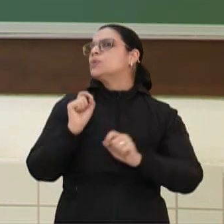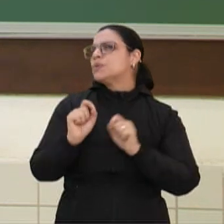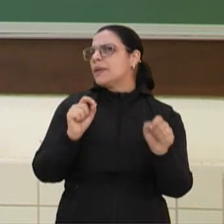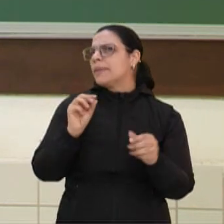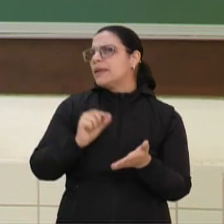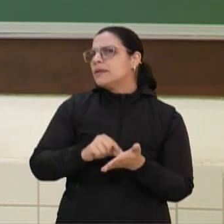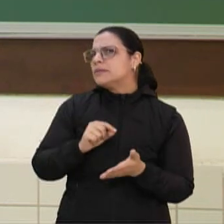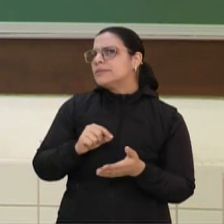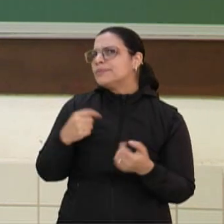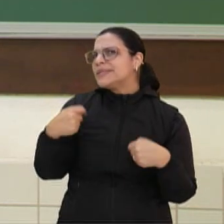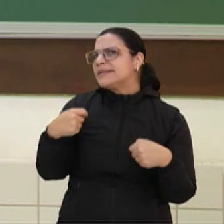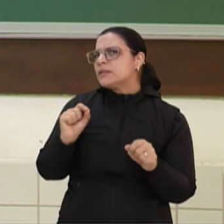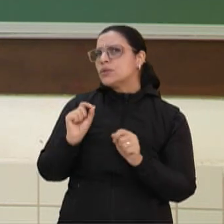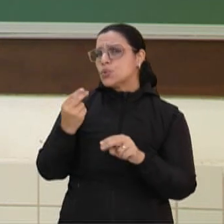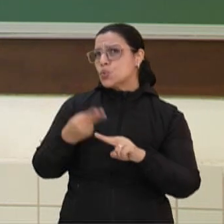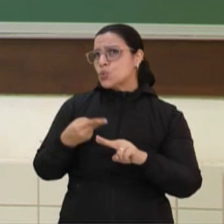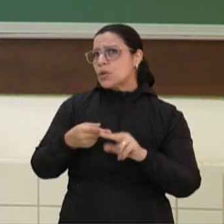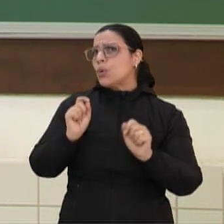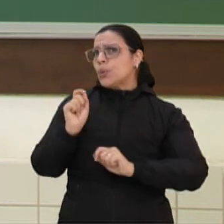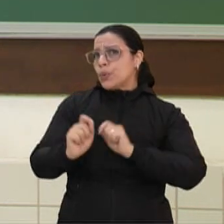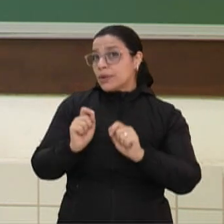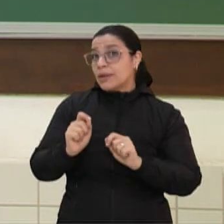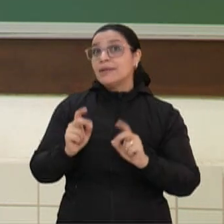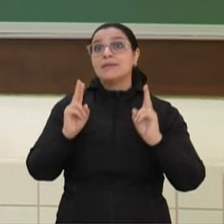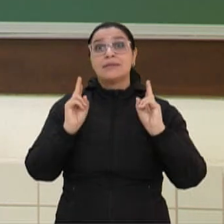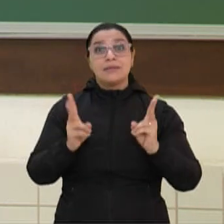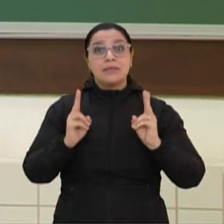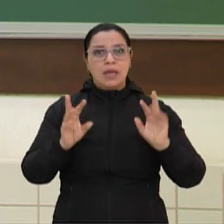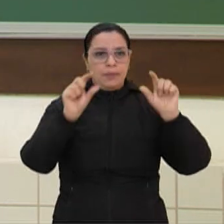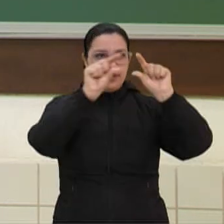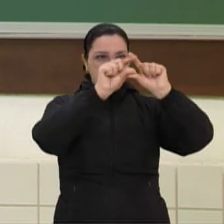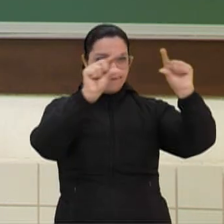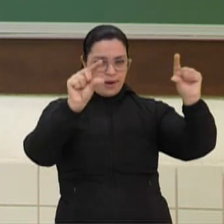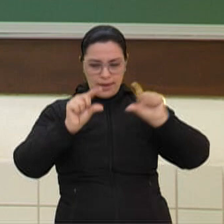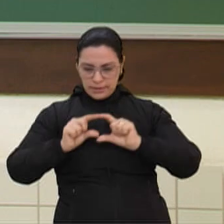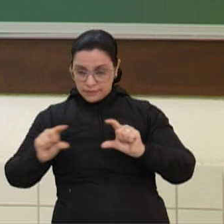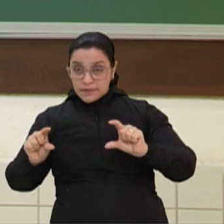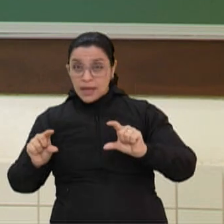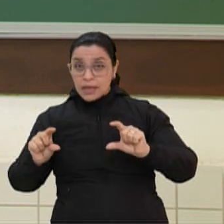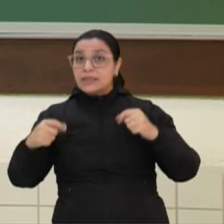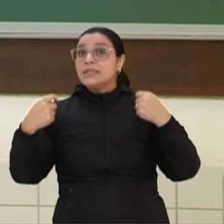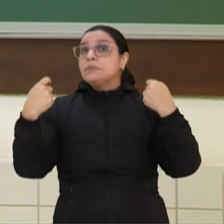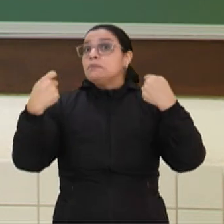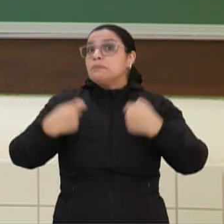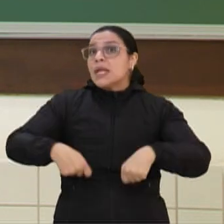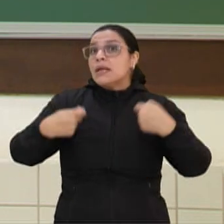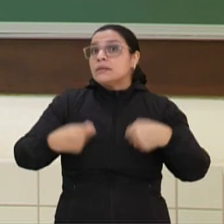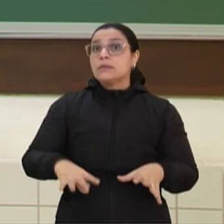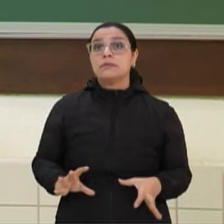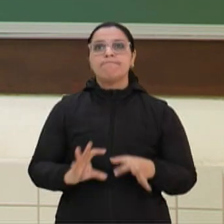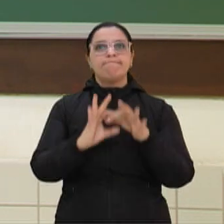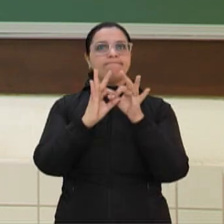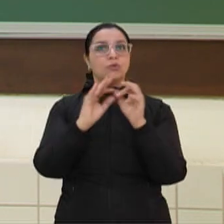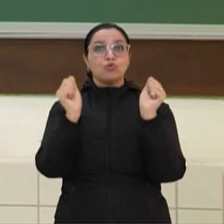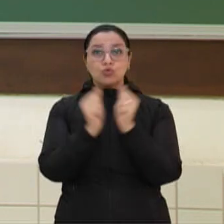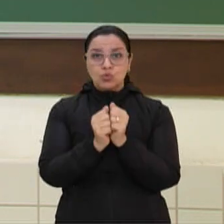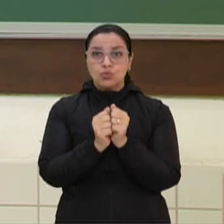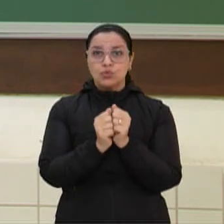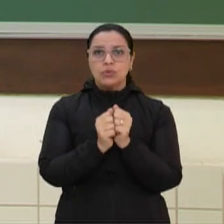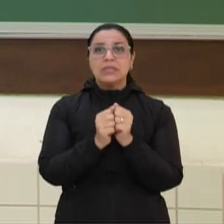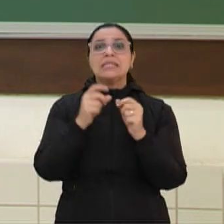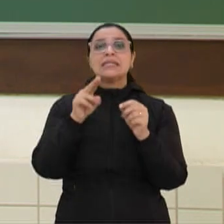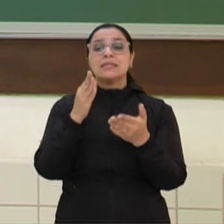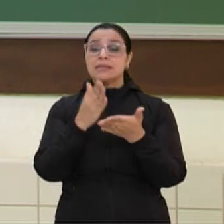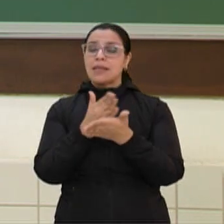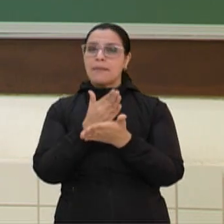turma? Oração subordinada são orações que dependem da outra oração. Elas